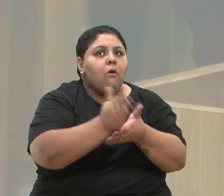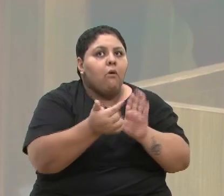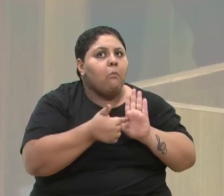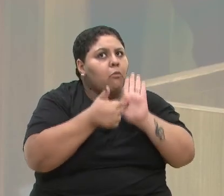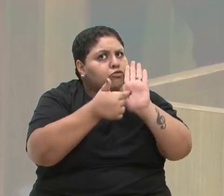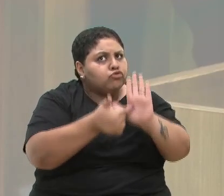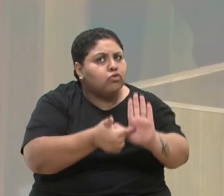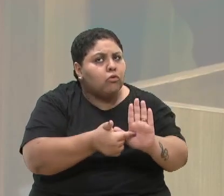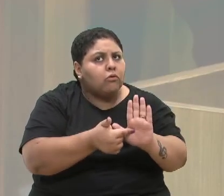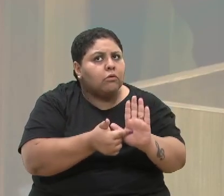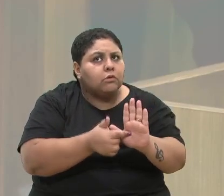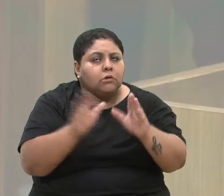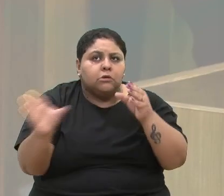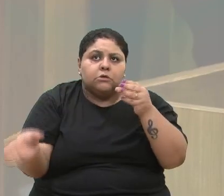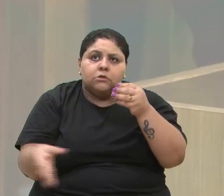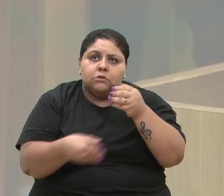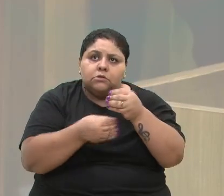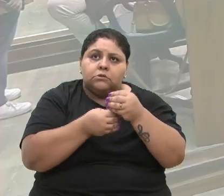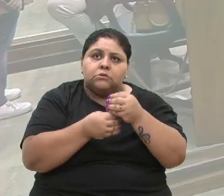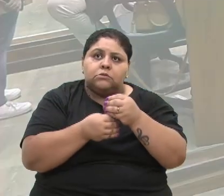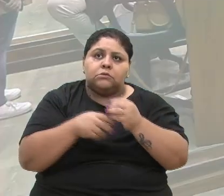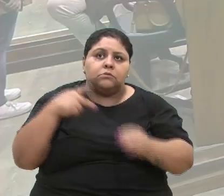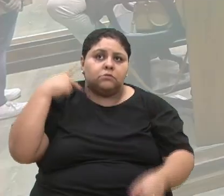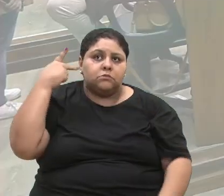inteiro. Sua parte, vereadora Tati.